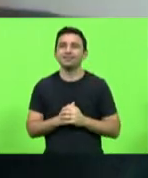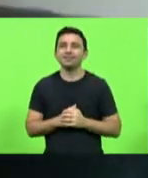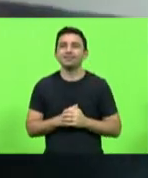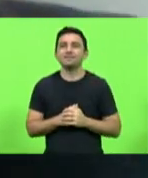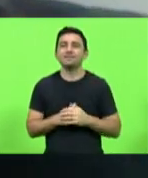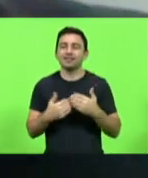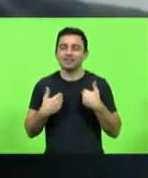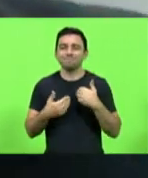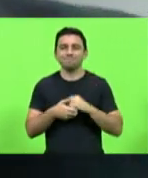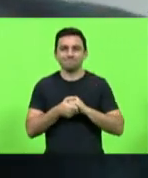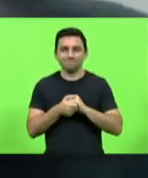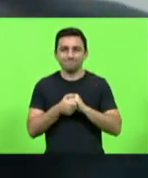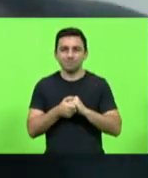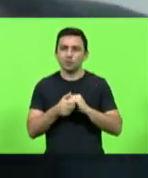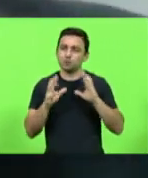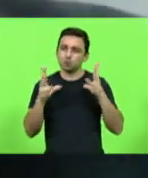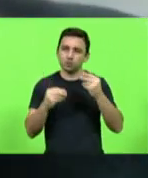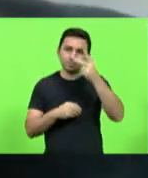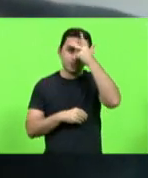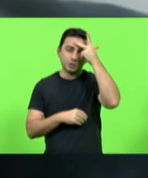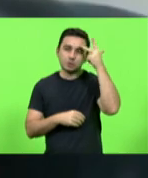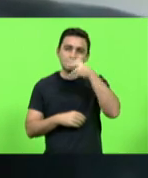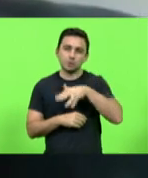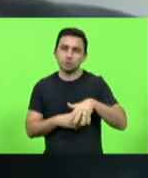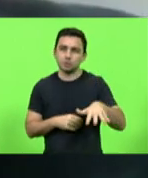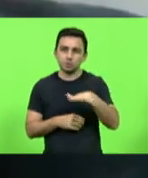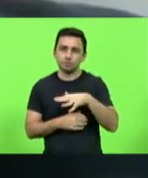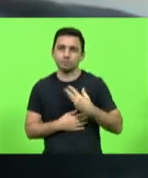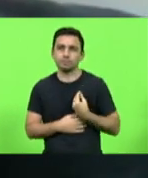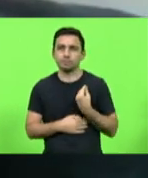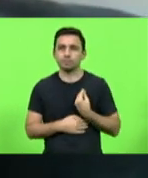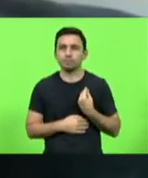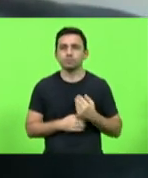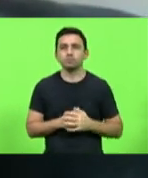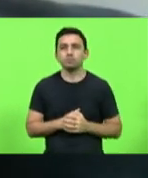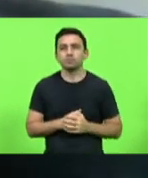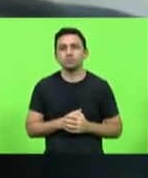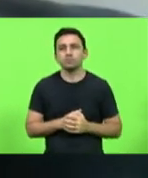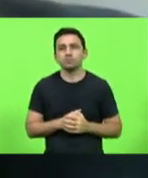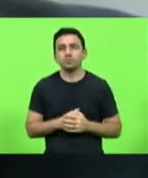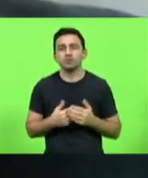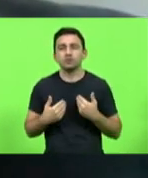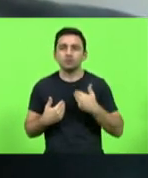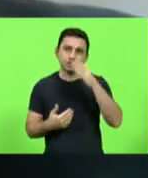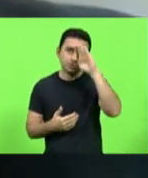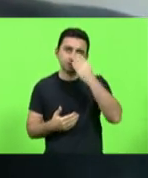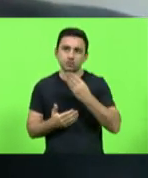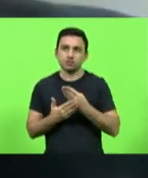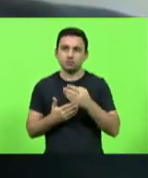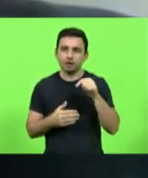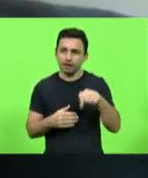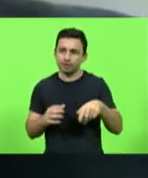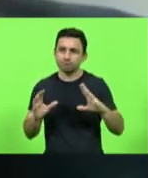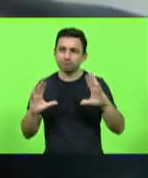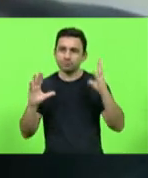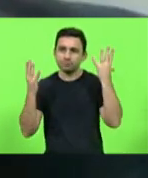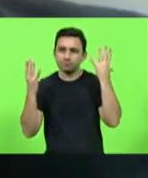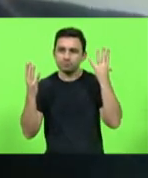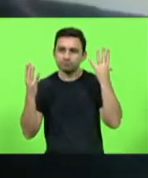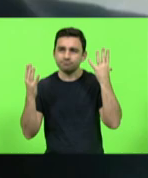faço a saudação a todas as pessoas presentes. Eu creio que esse evento aqui é